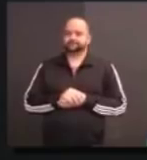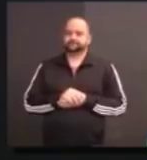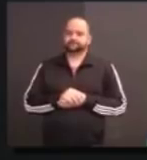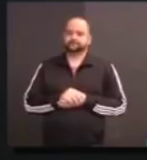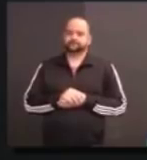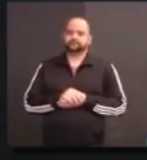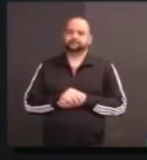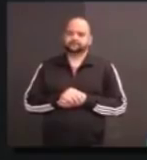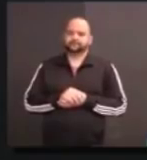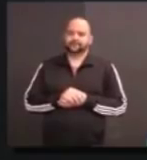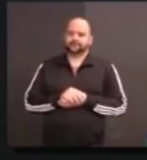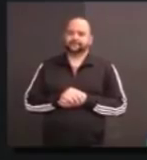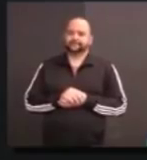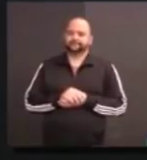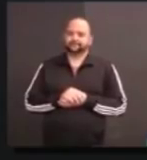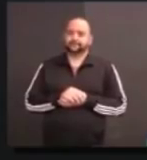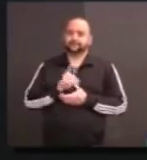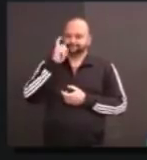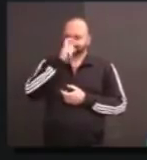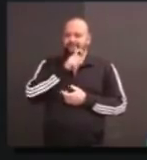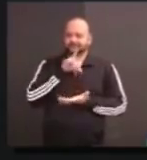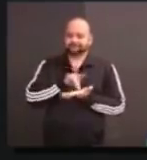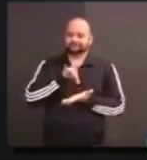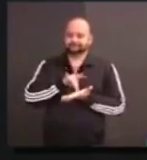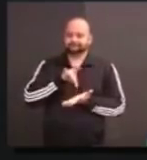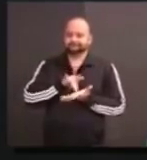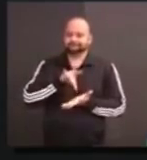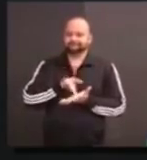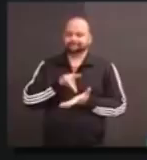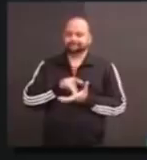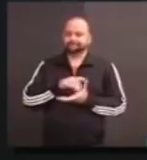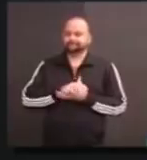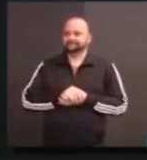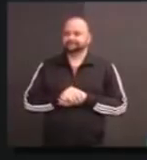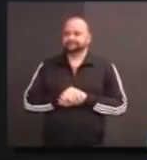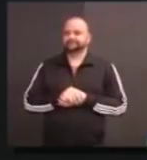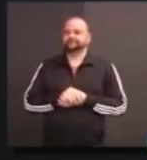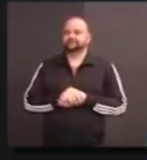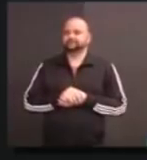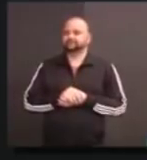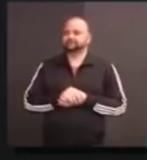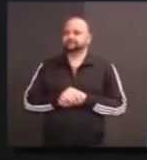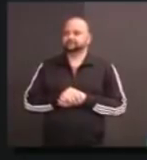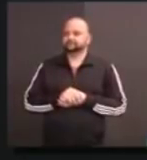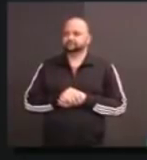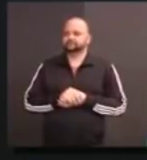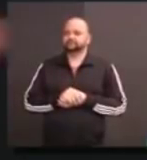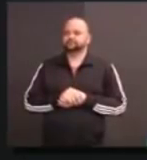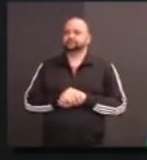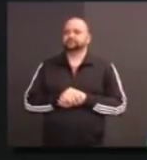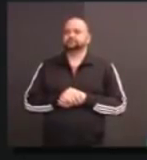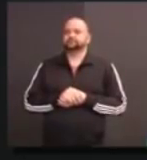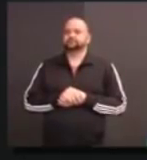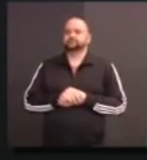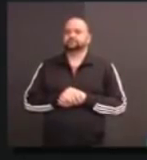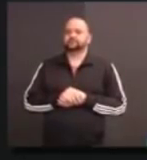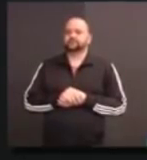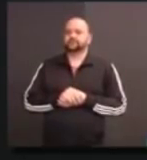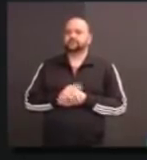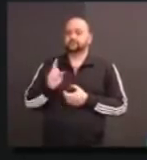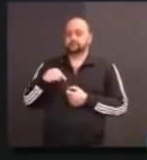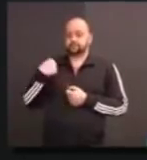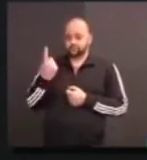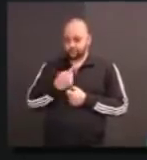É fogo. É difícil. Olha, é tão difícil que quando nós